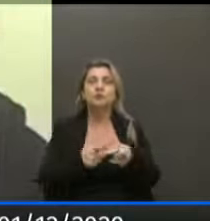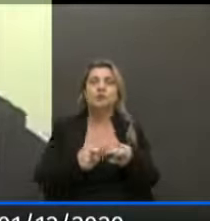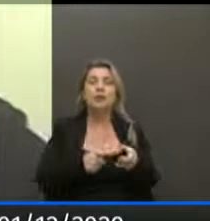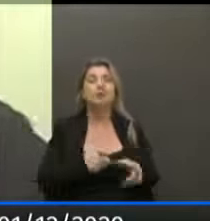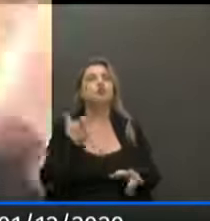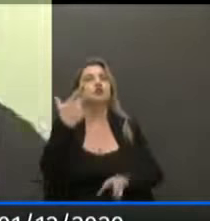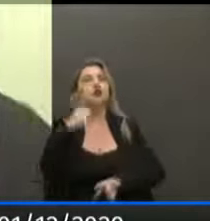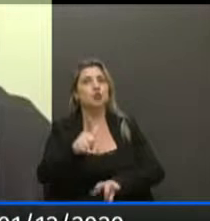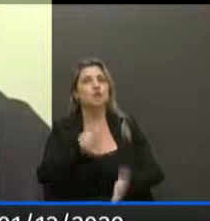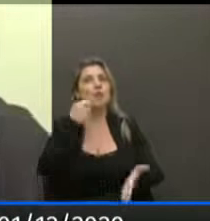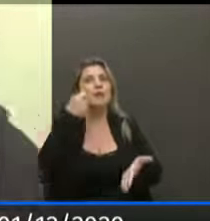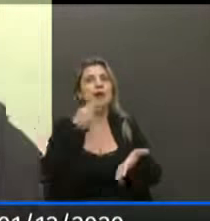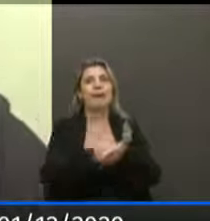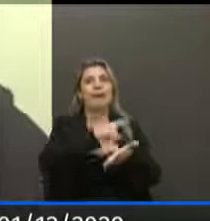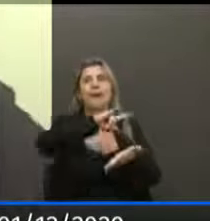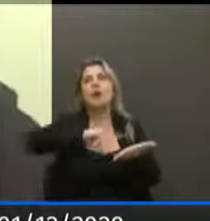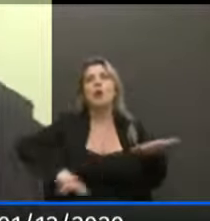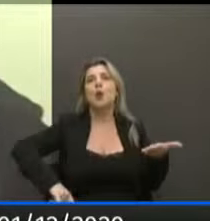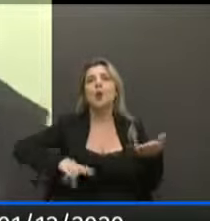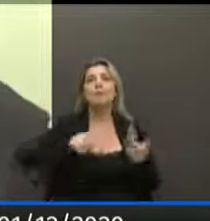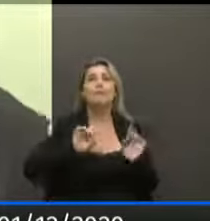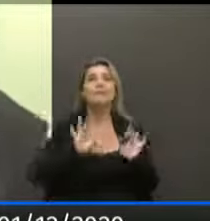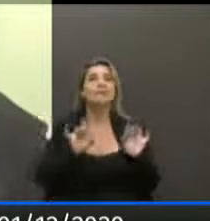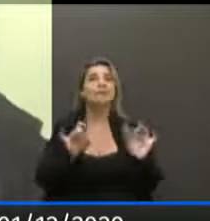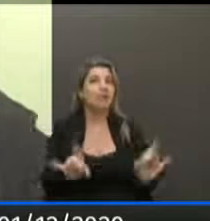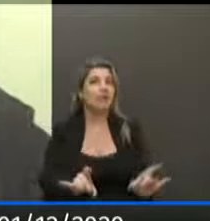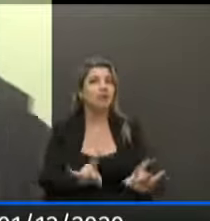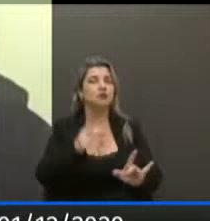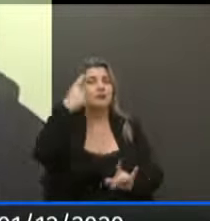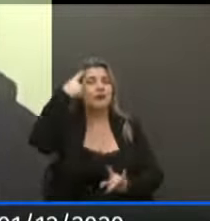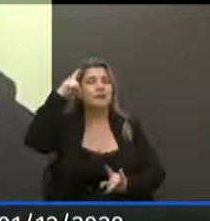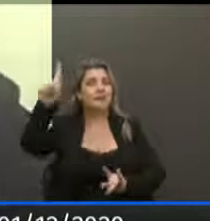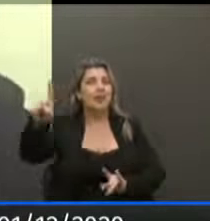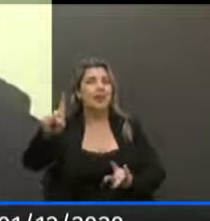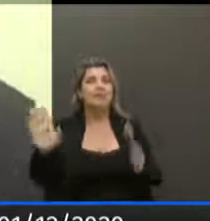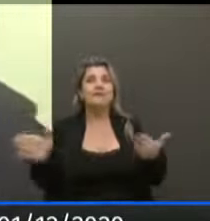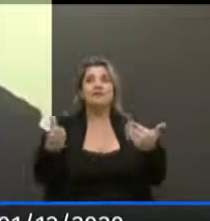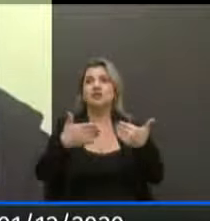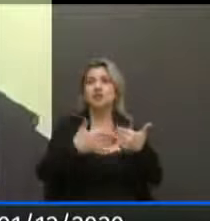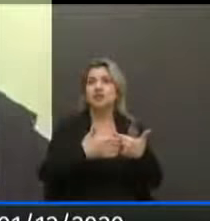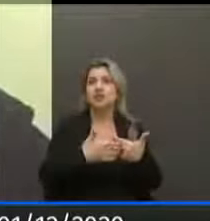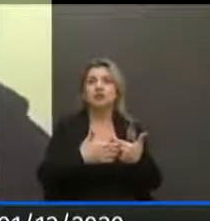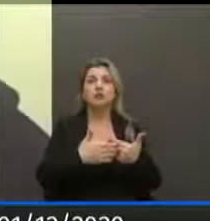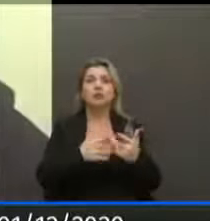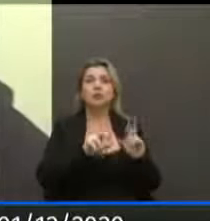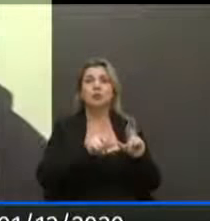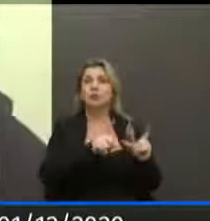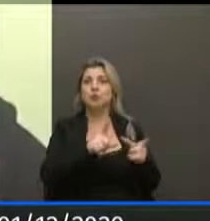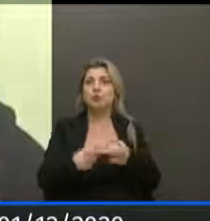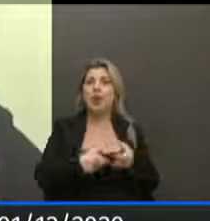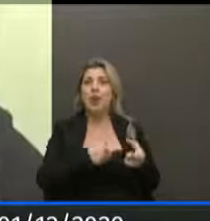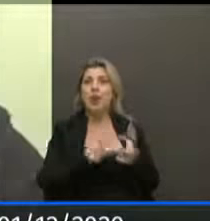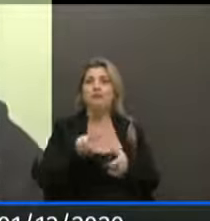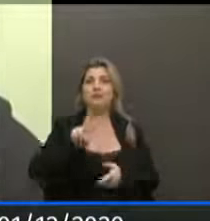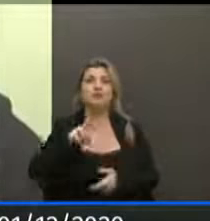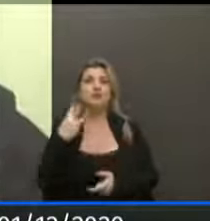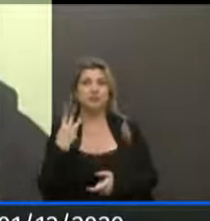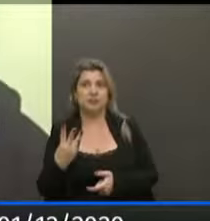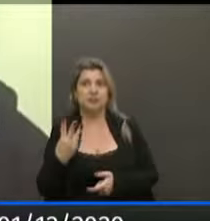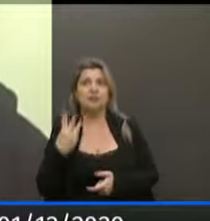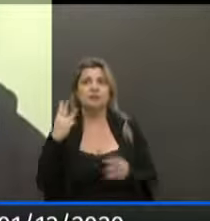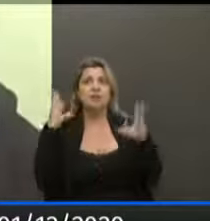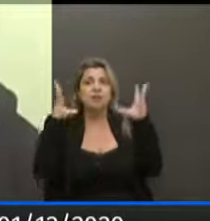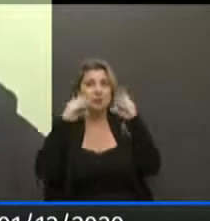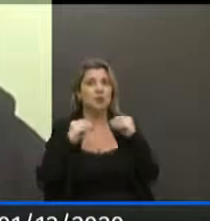pagar uma conta vendendo uma ideia para a sociedade de que fechando o estabelecimento às 23 horas ou fechando às 22 horas, isso vai